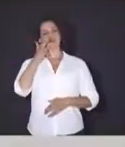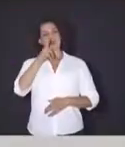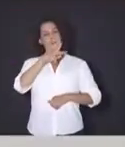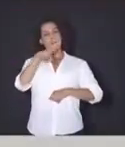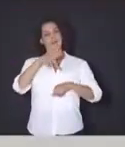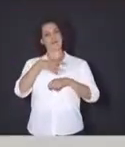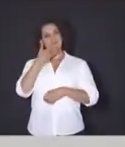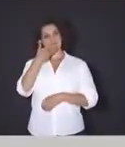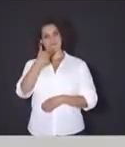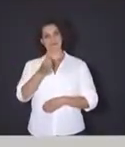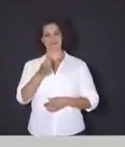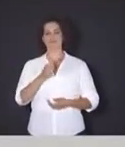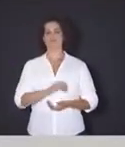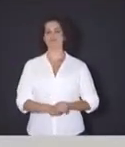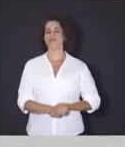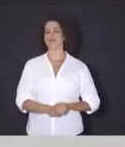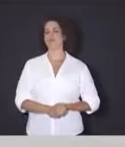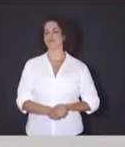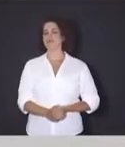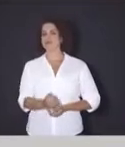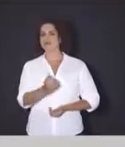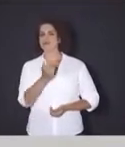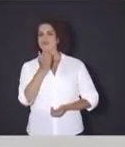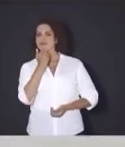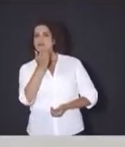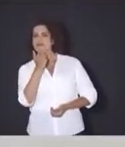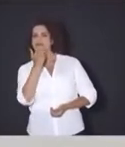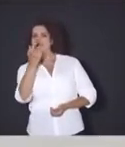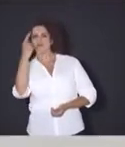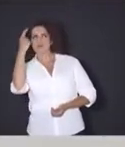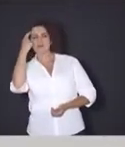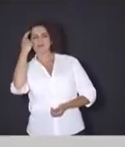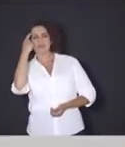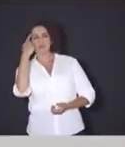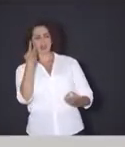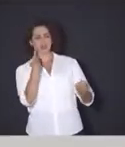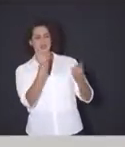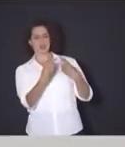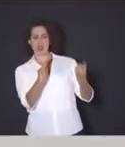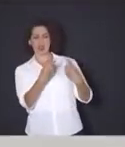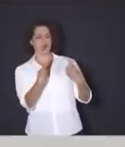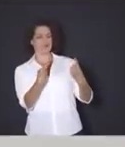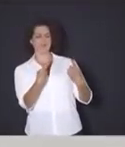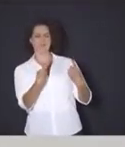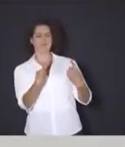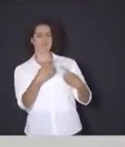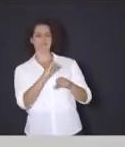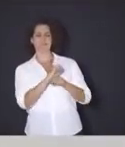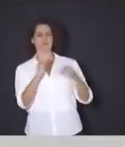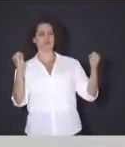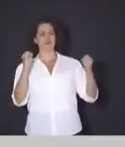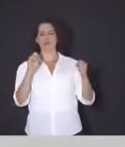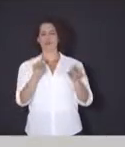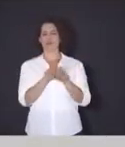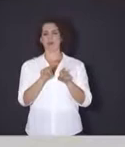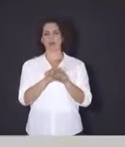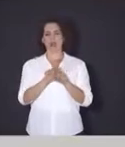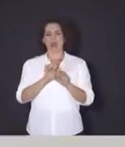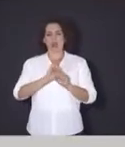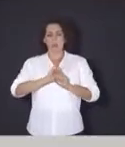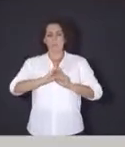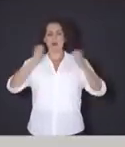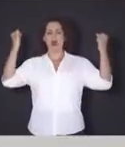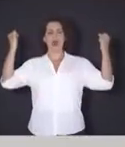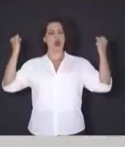sem pensamento não há diálogo possível nem emancipação em nível algum